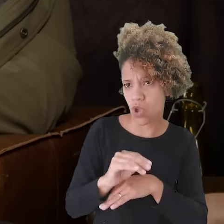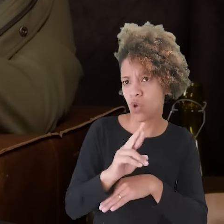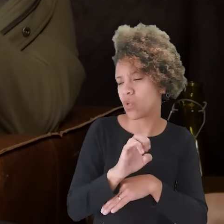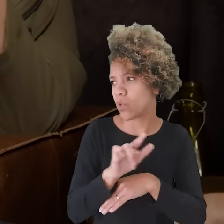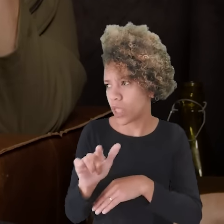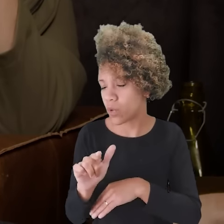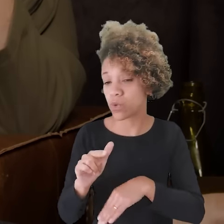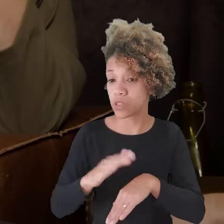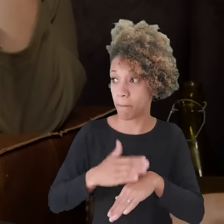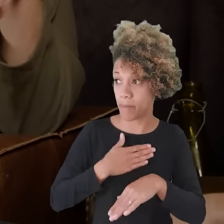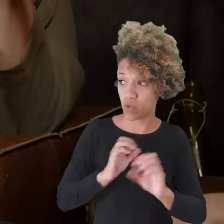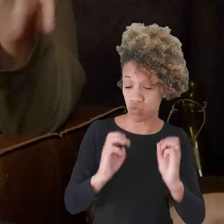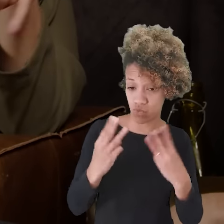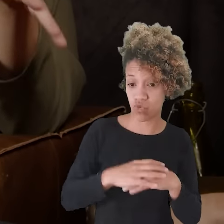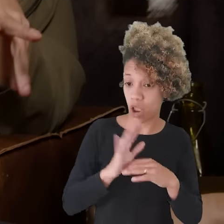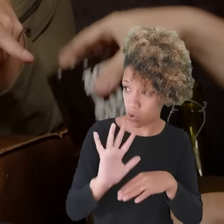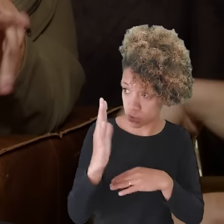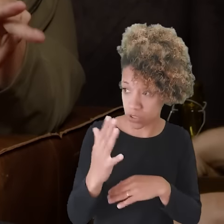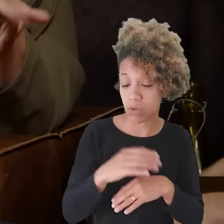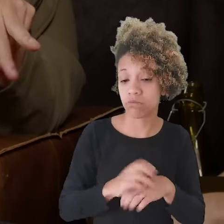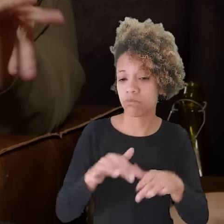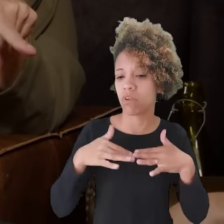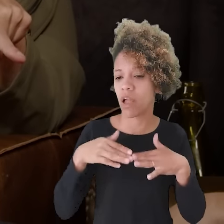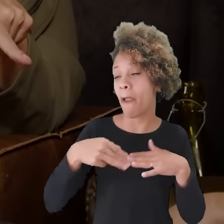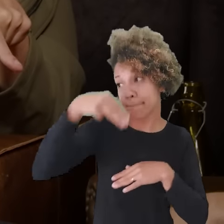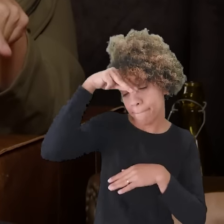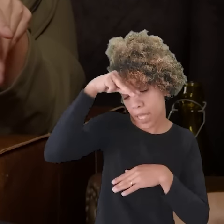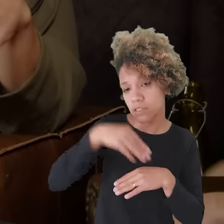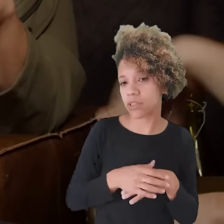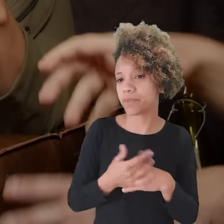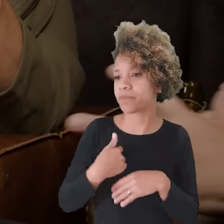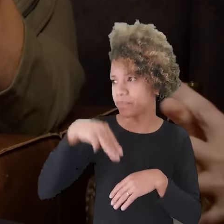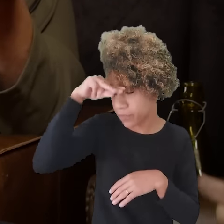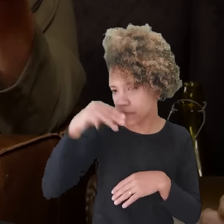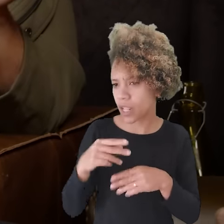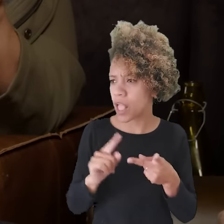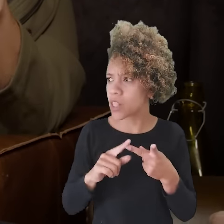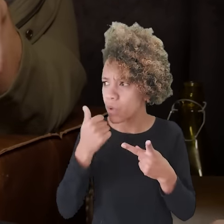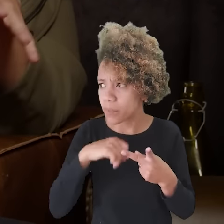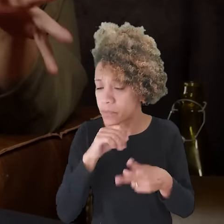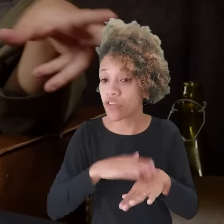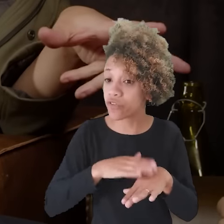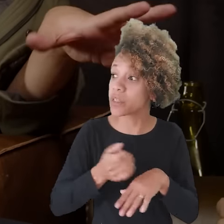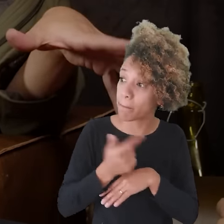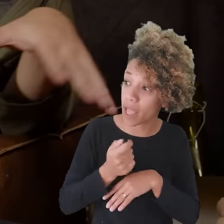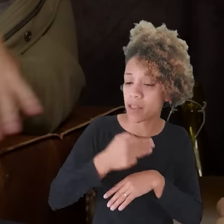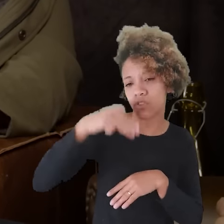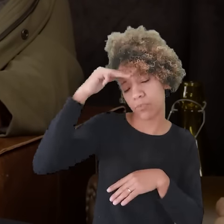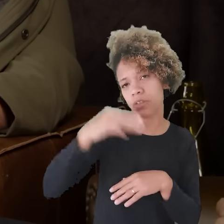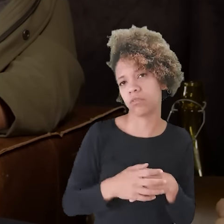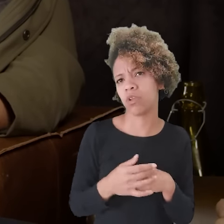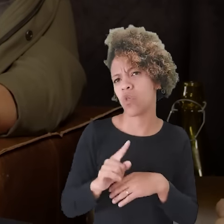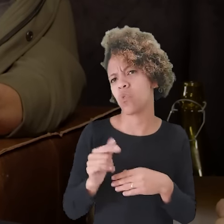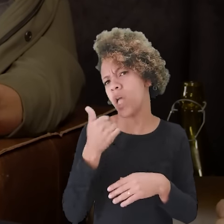postei um rios de um trecho do meu show que aconteceu estava acontecendo alguém da plateia e a mulher era madrinha e aí ela falou que uma Adriana era a segunda mãe e eu fiz piada sobre madrinha né